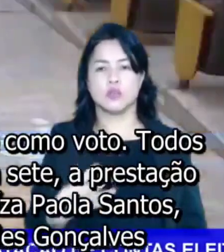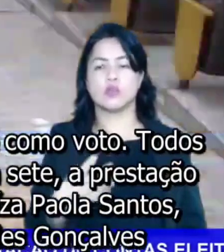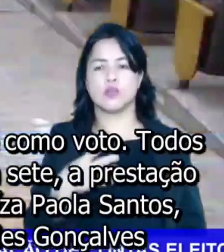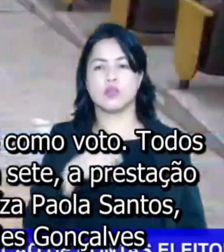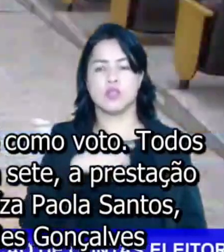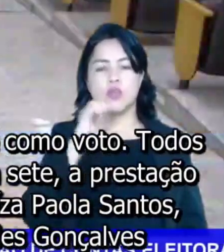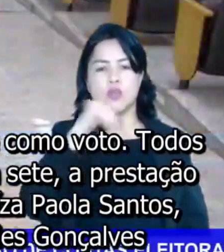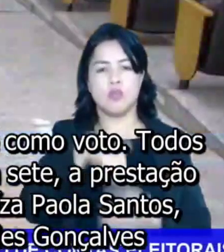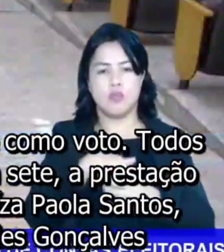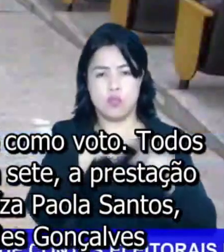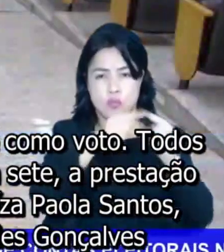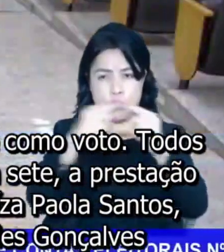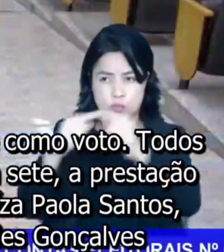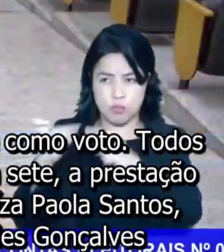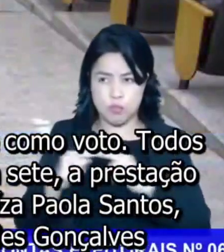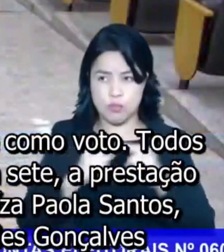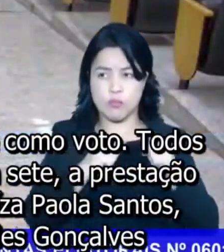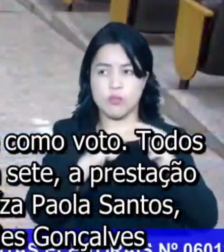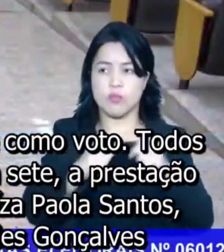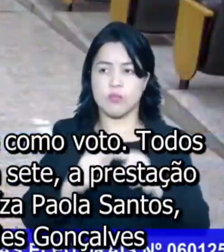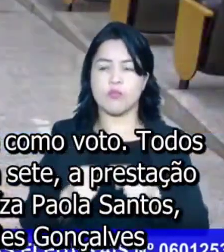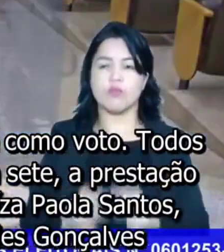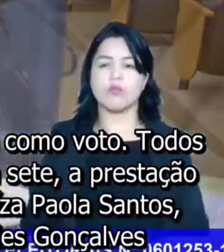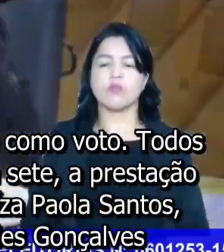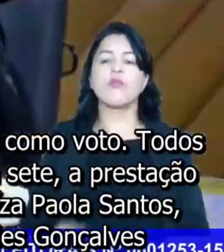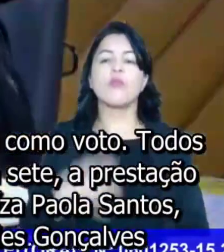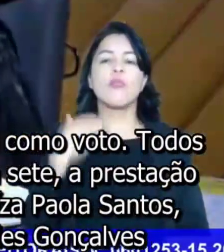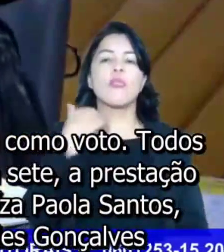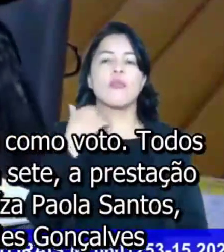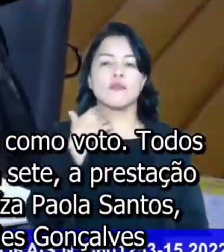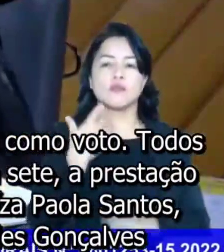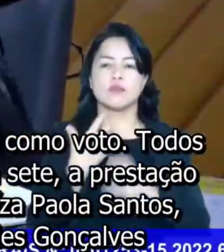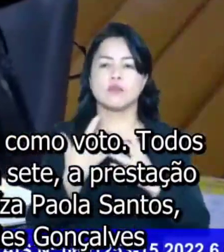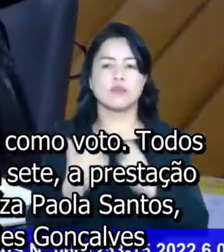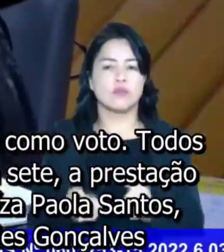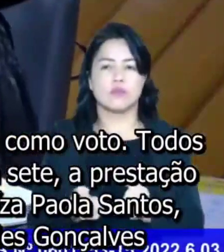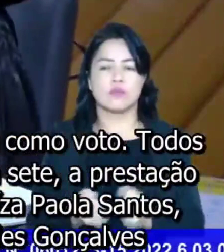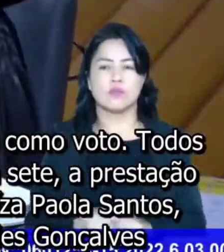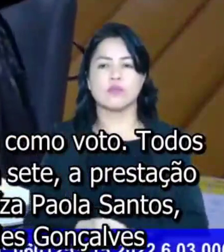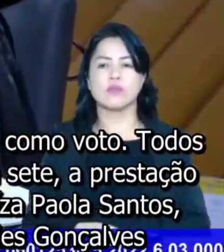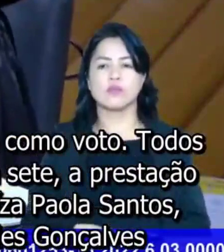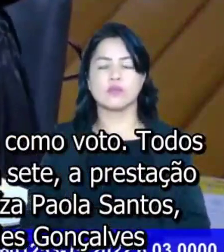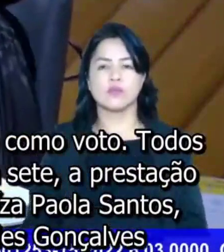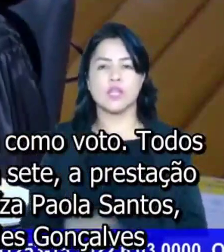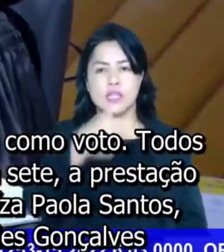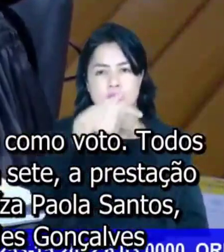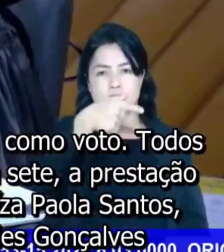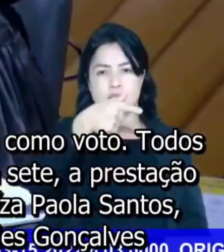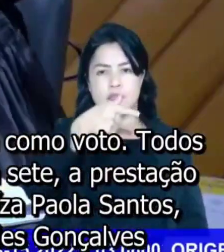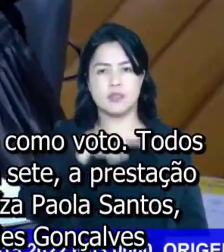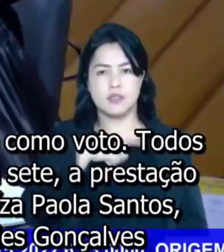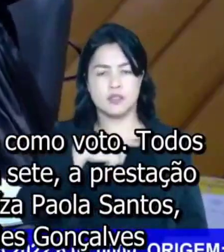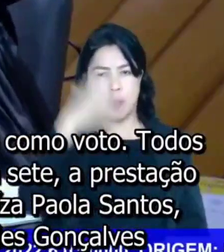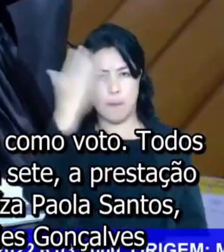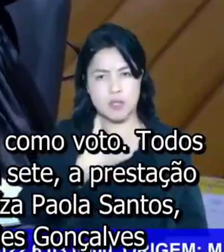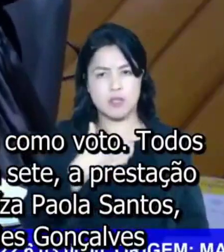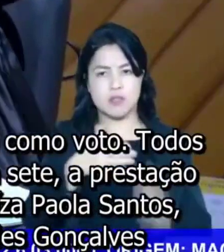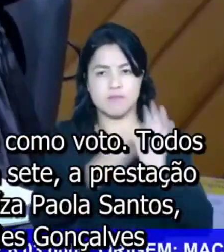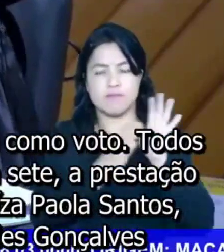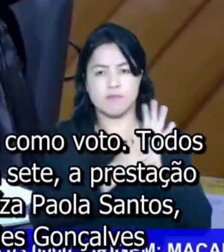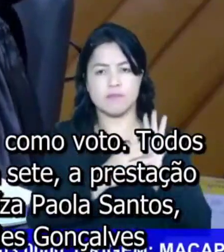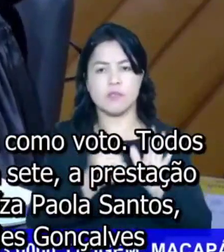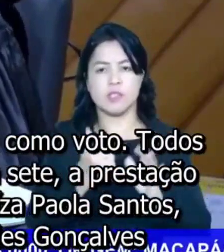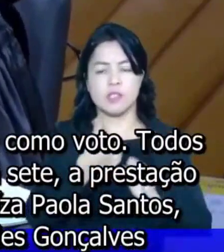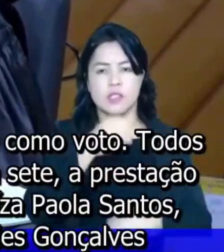voto? Todos de acordo? Contas desaprovadas, então. Vamos ao item a sua 7, mesa, desembargador João Lages. 78